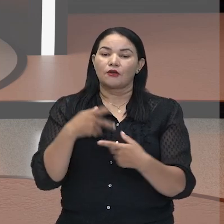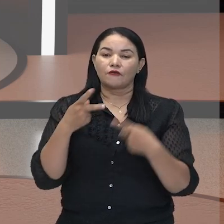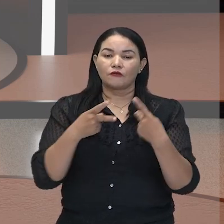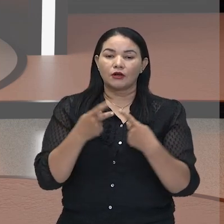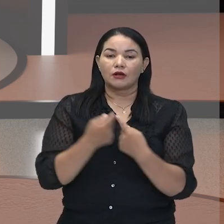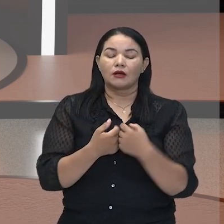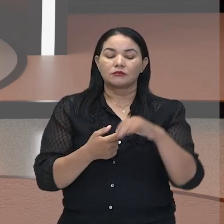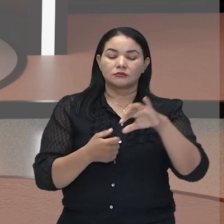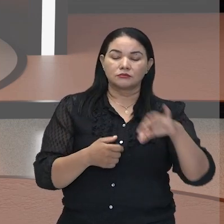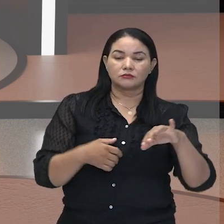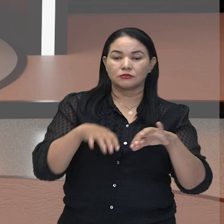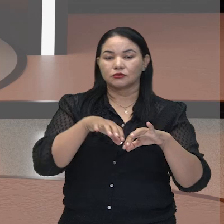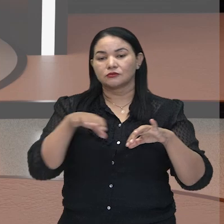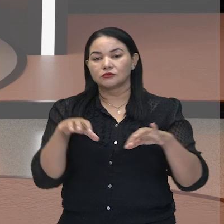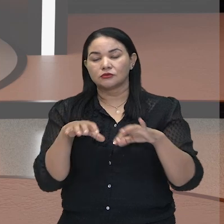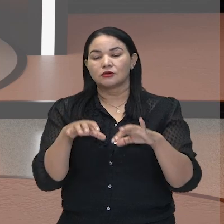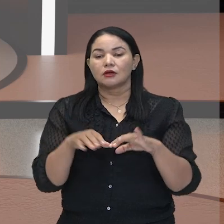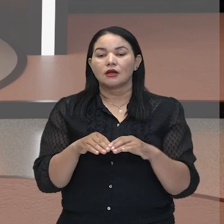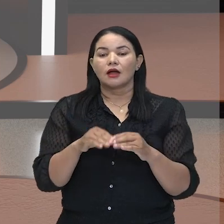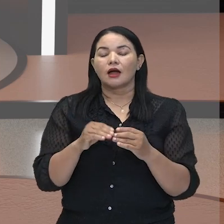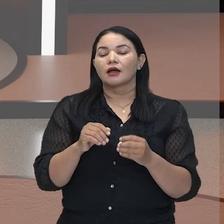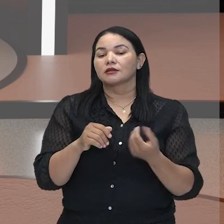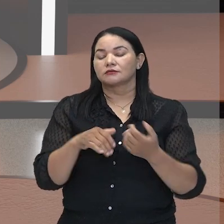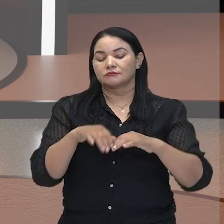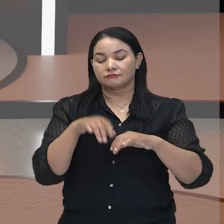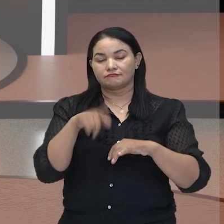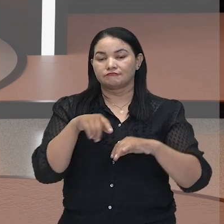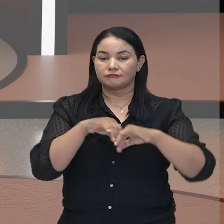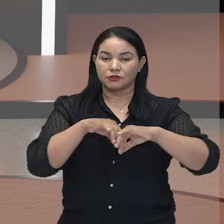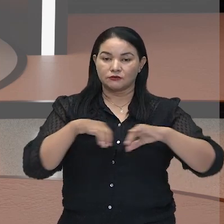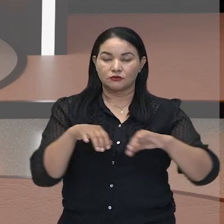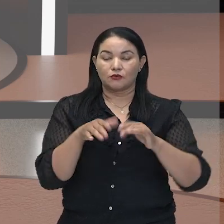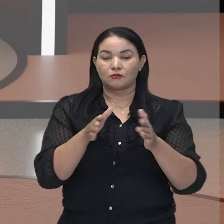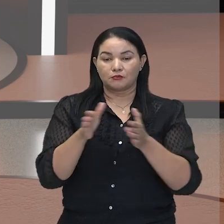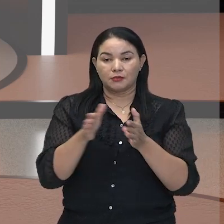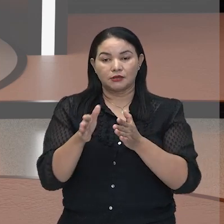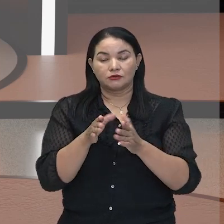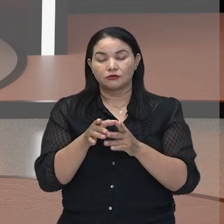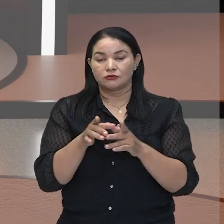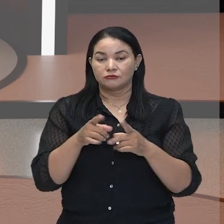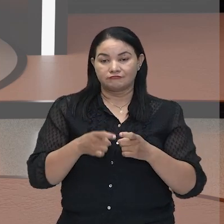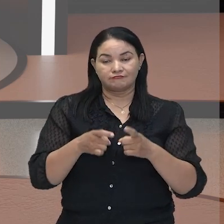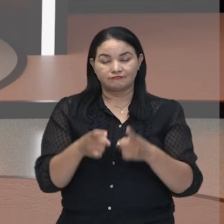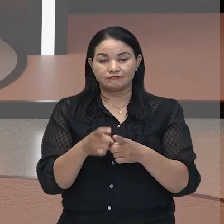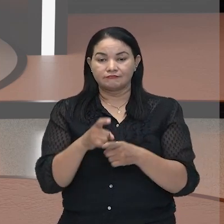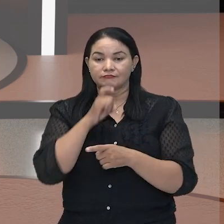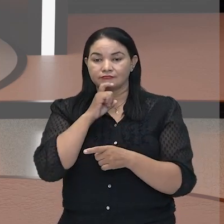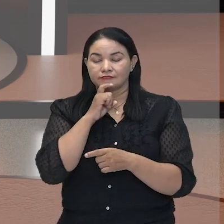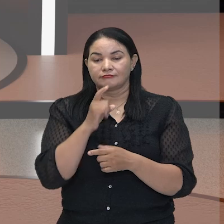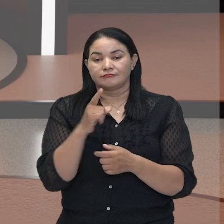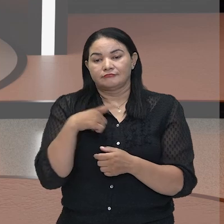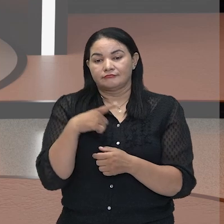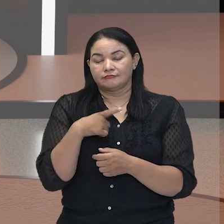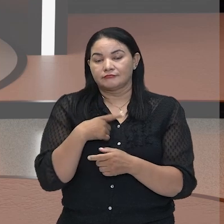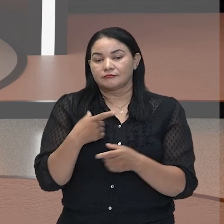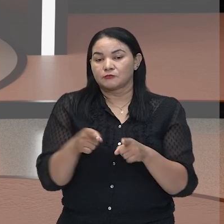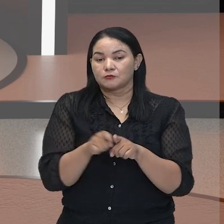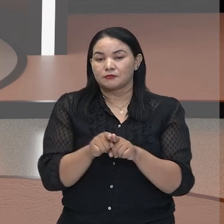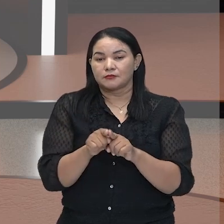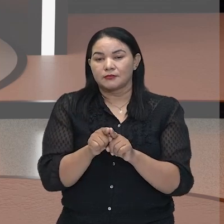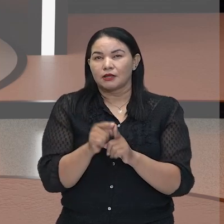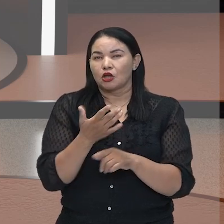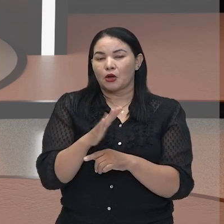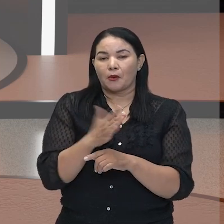e Europa Oriental, estamos falando dessa divisão durante o período que a Guerra Fria estava em vigor até por volta